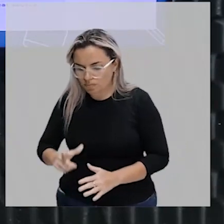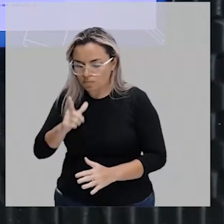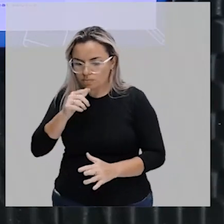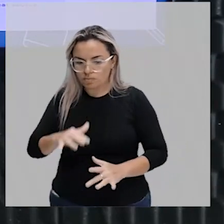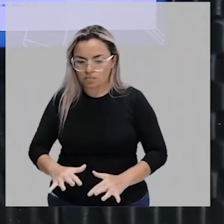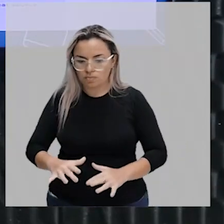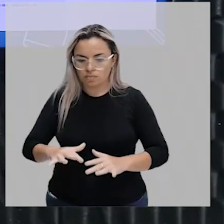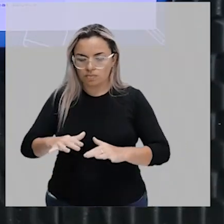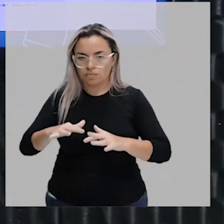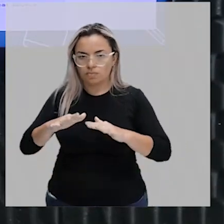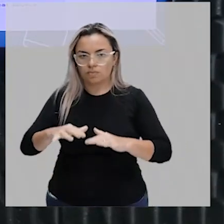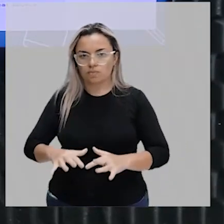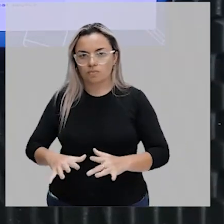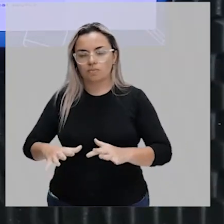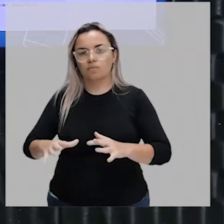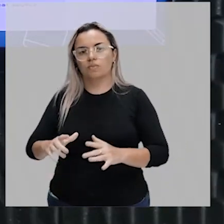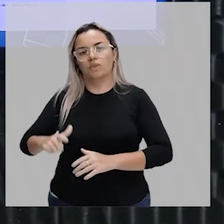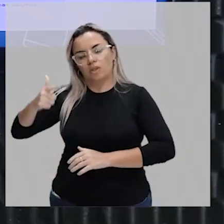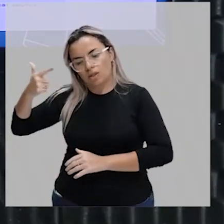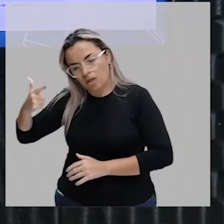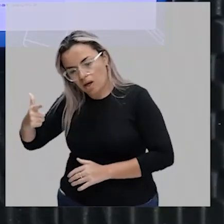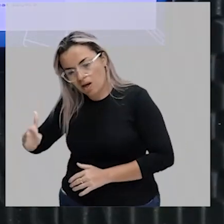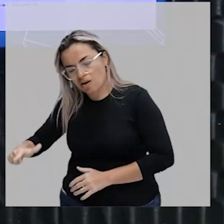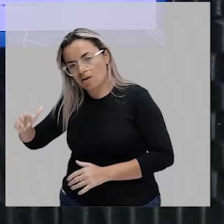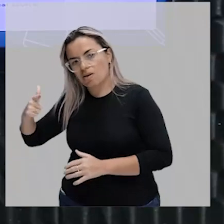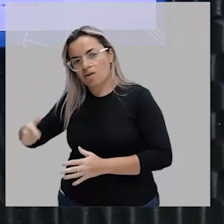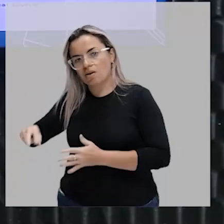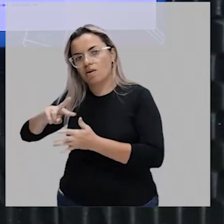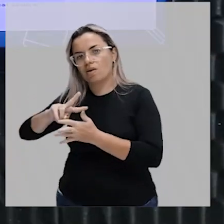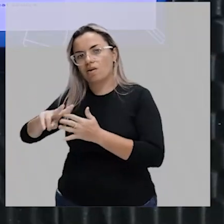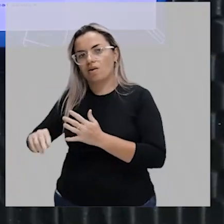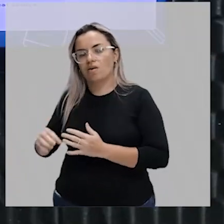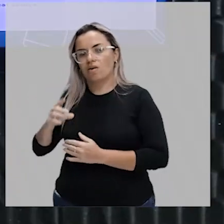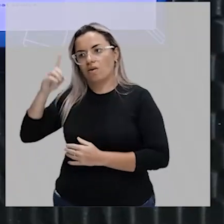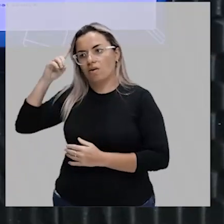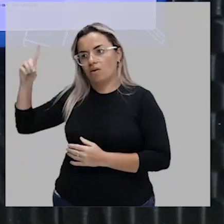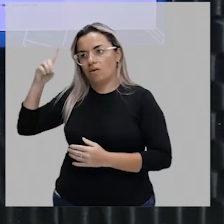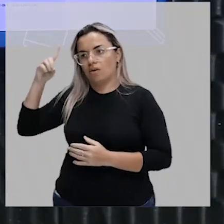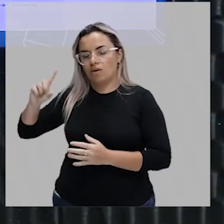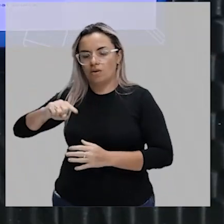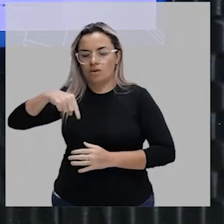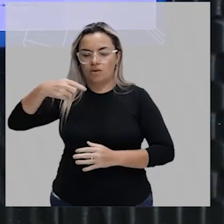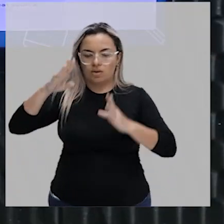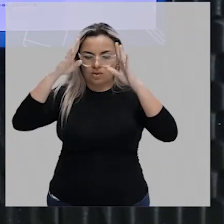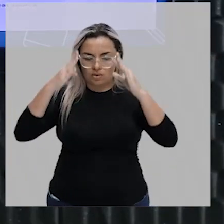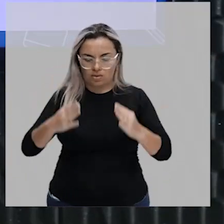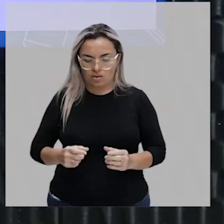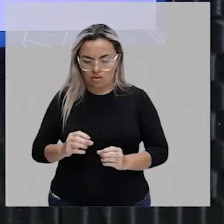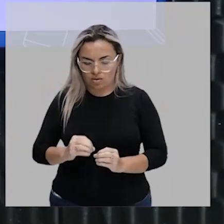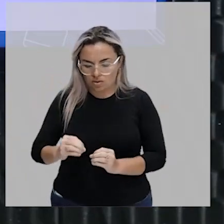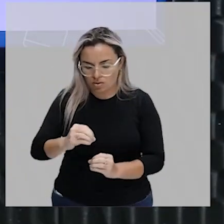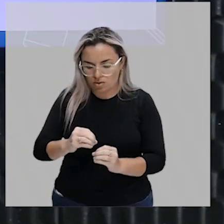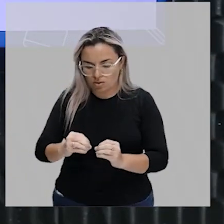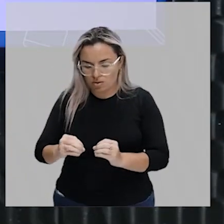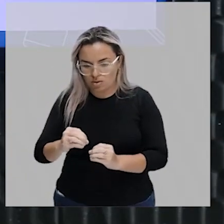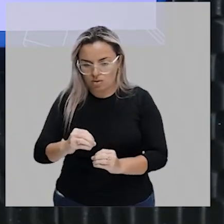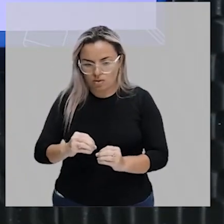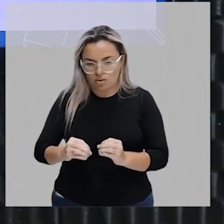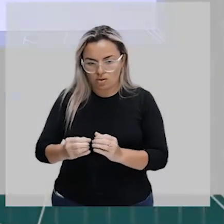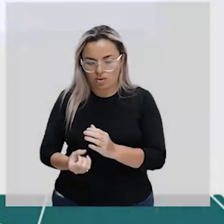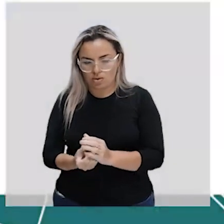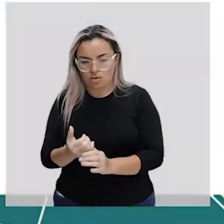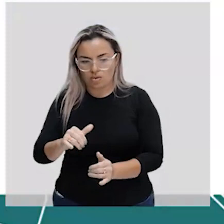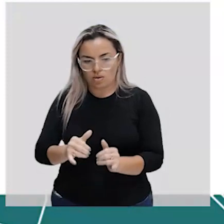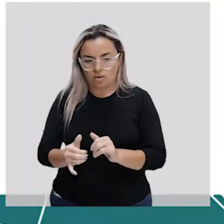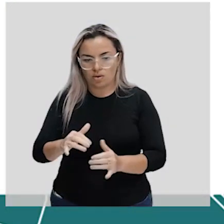começa novamente por vários dias. Depois, ele analisou os componentes que estavam aqui e ali, pessoal,